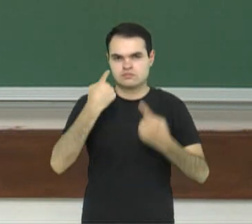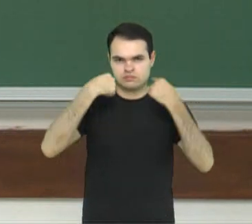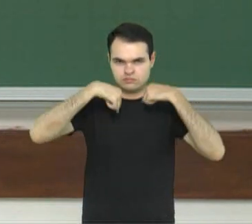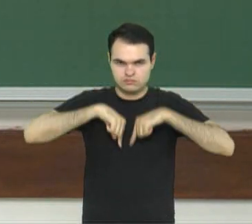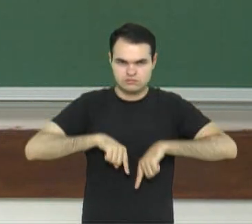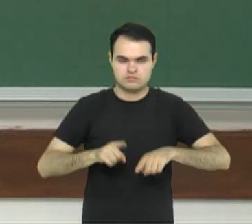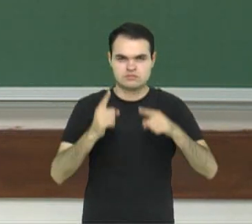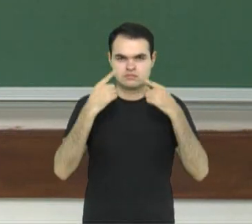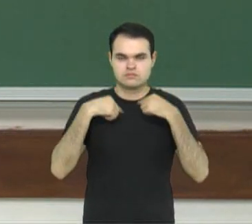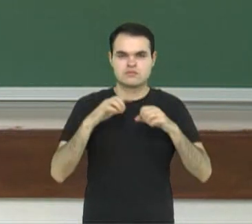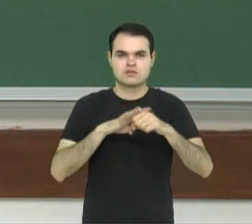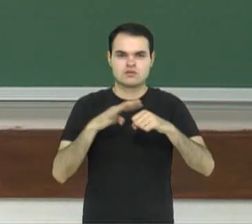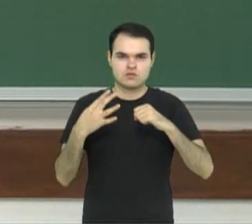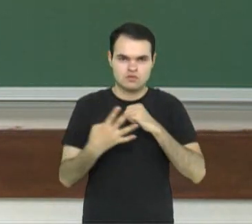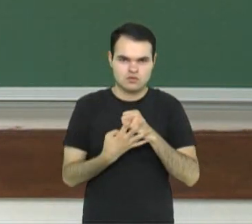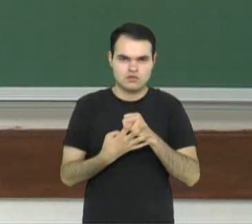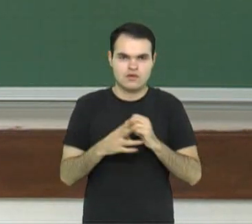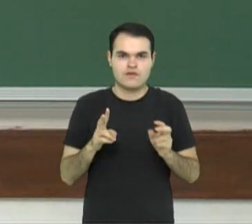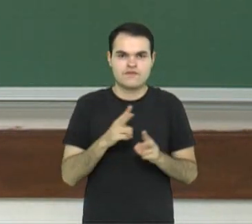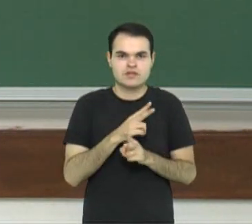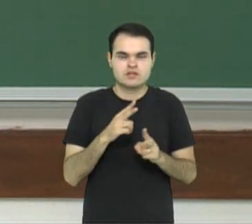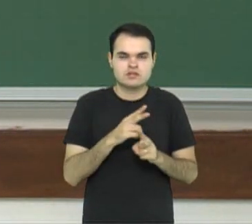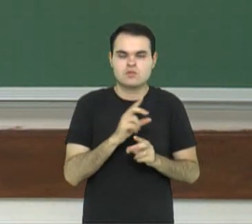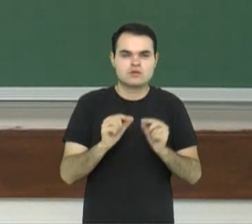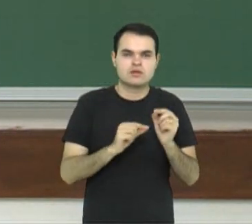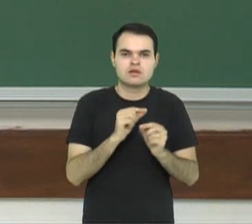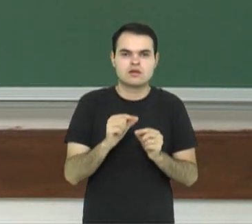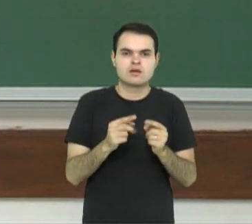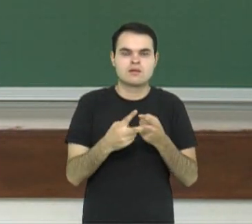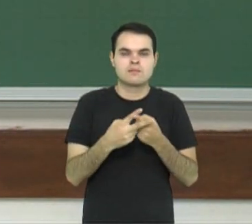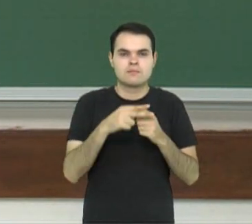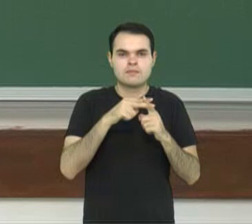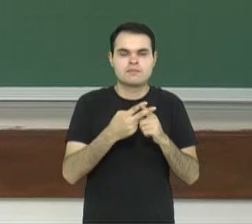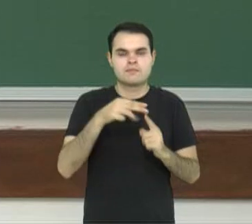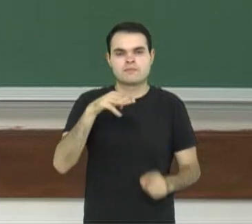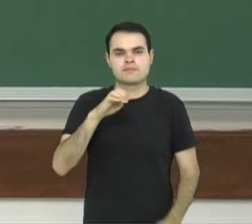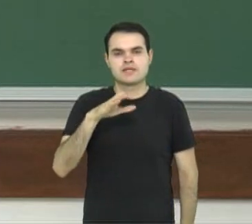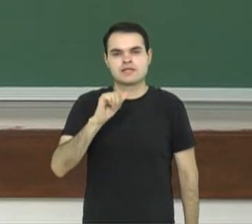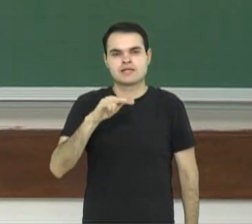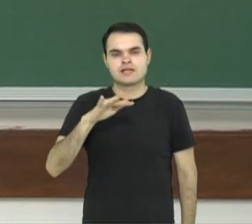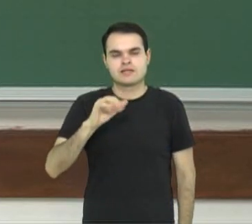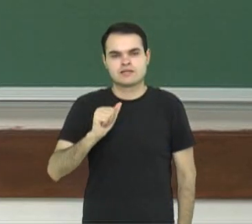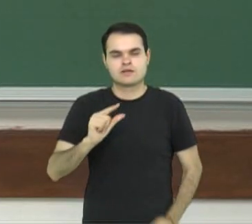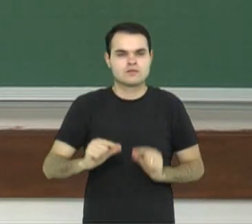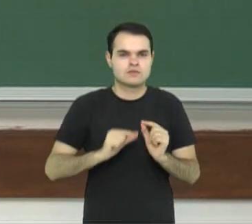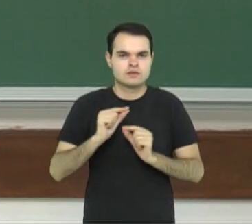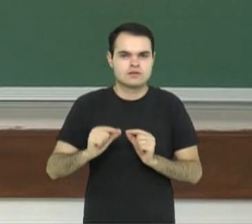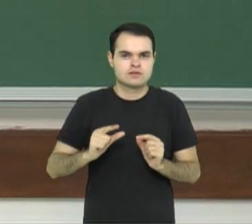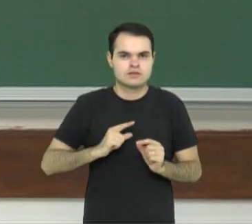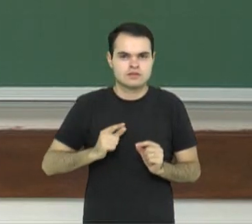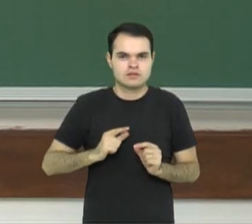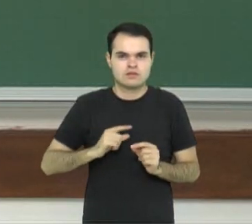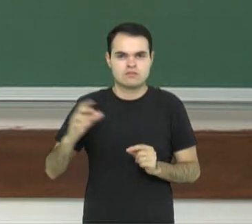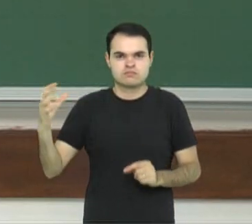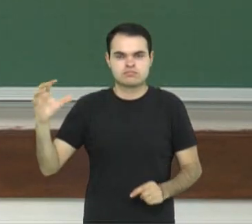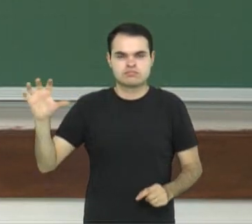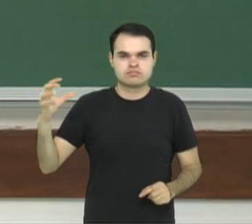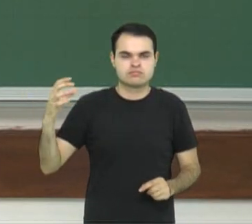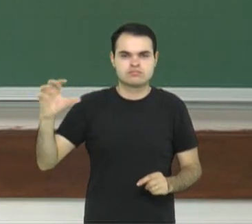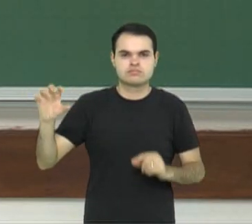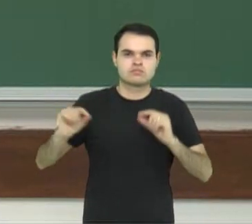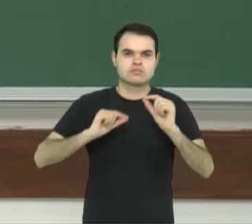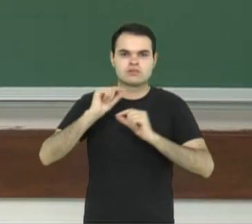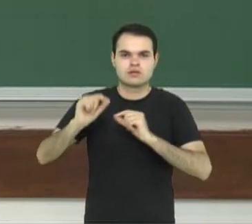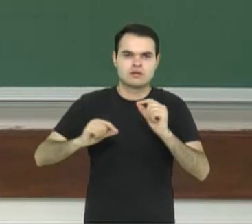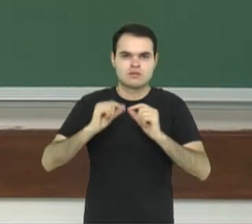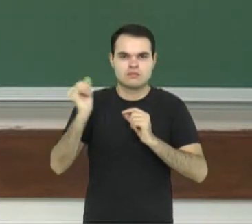de Covid da ventilação mecânica, que é a ventilação que é utilizar os ventiladores mecânicos externos para